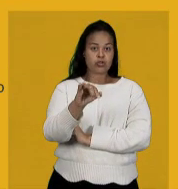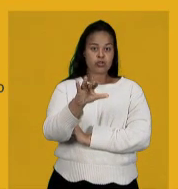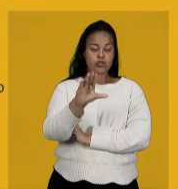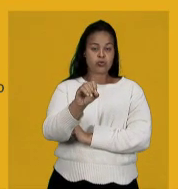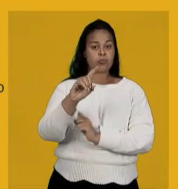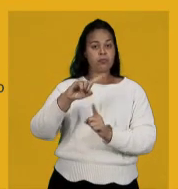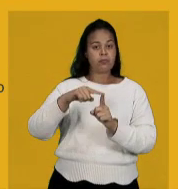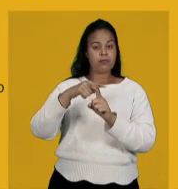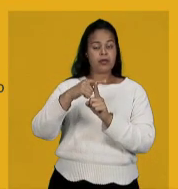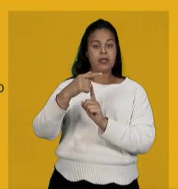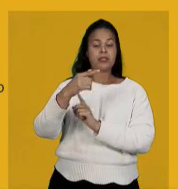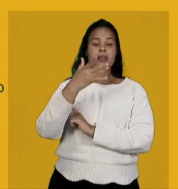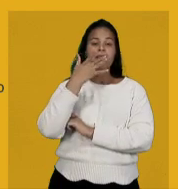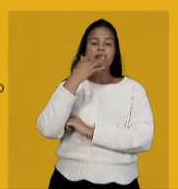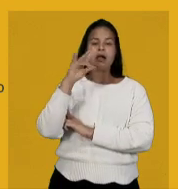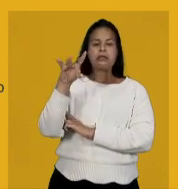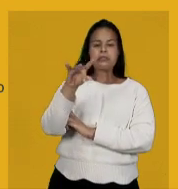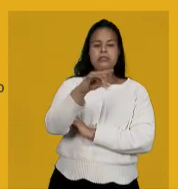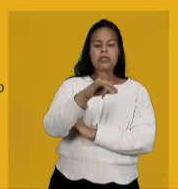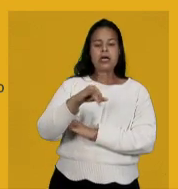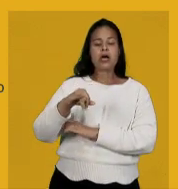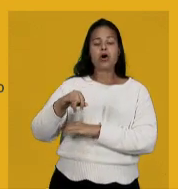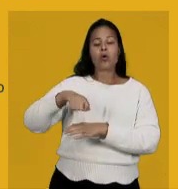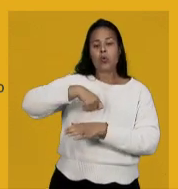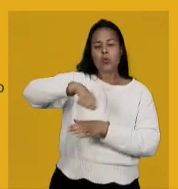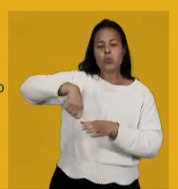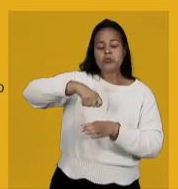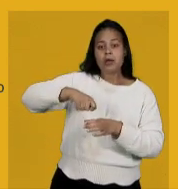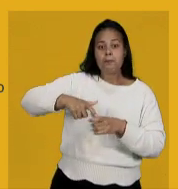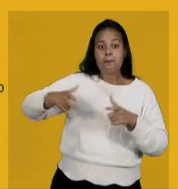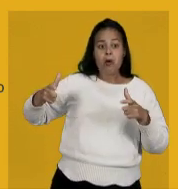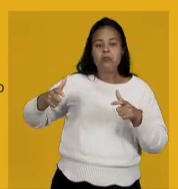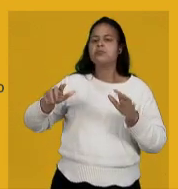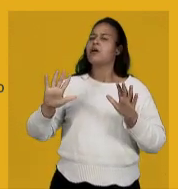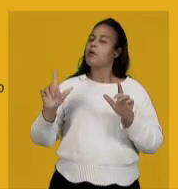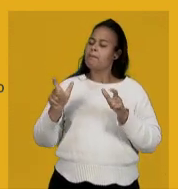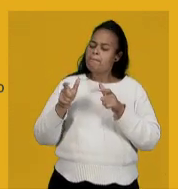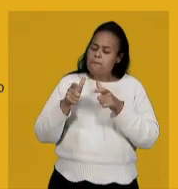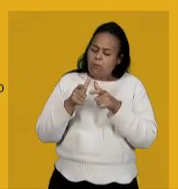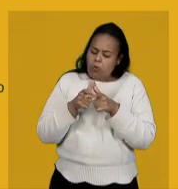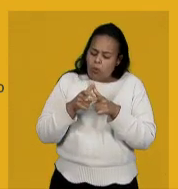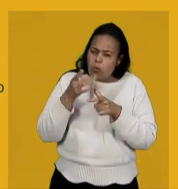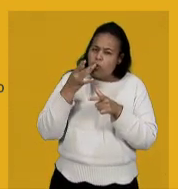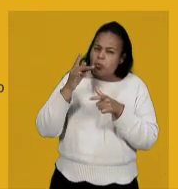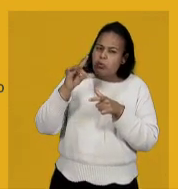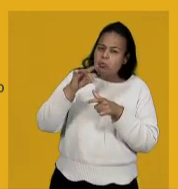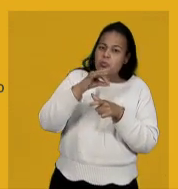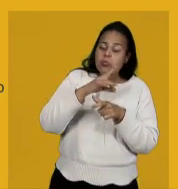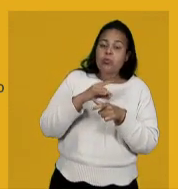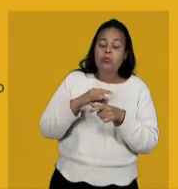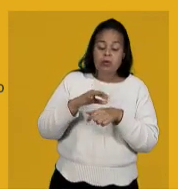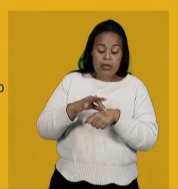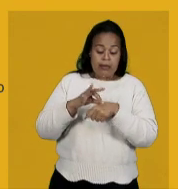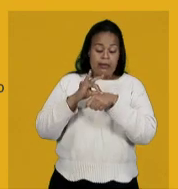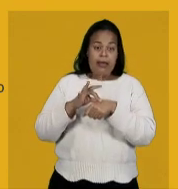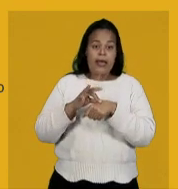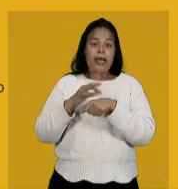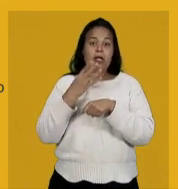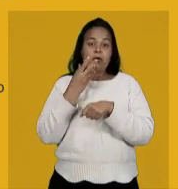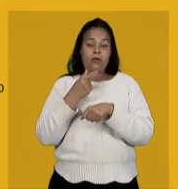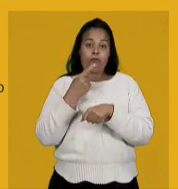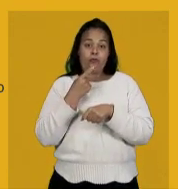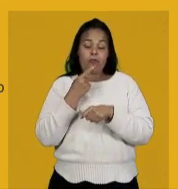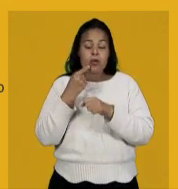sódio. O sal de cozinha, mas não pode usar muito, é um pouquinho, né? Mas tem que usar. A carne vermelha, a carne